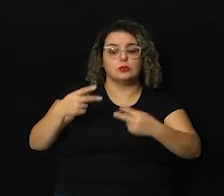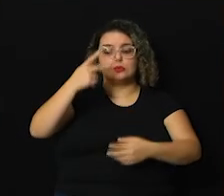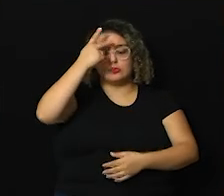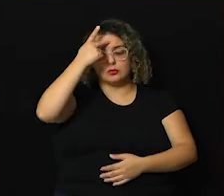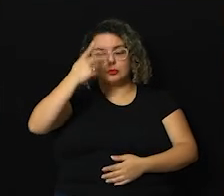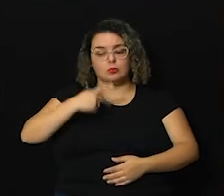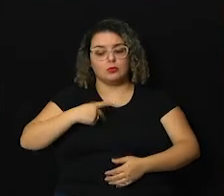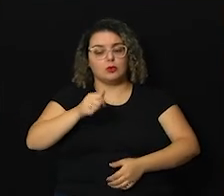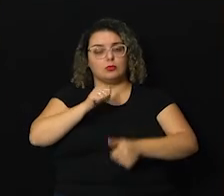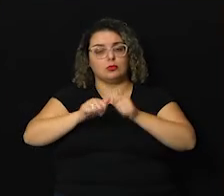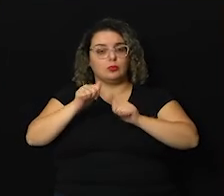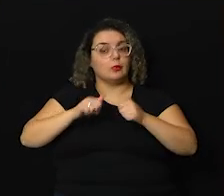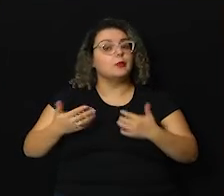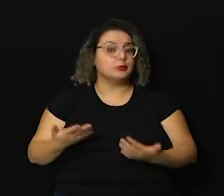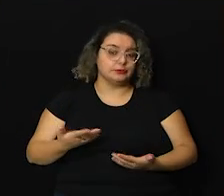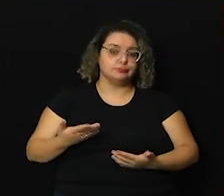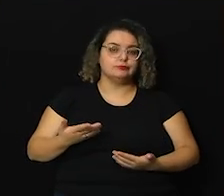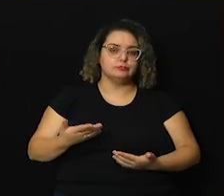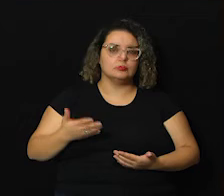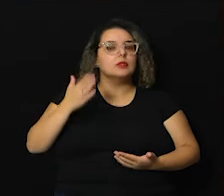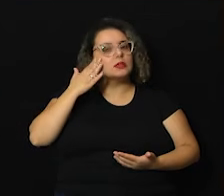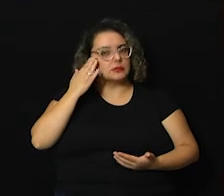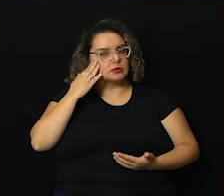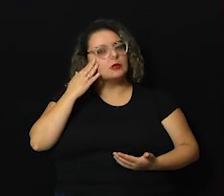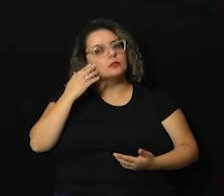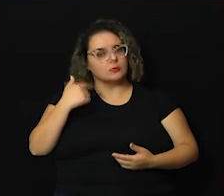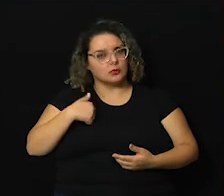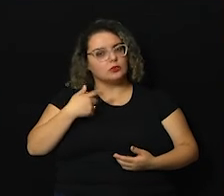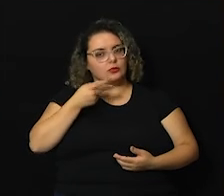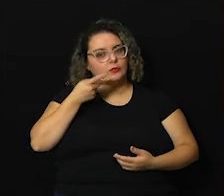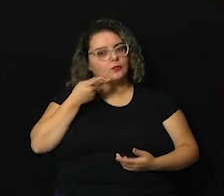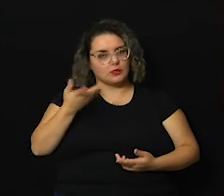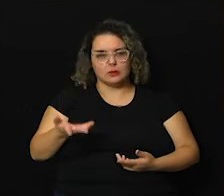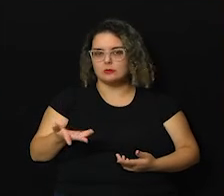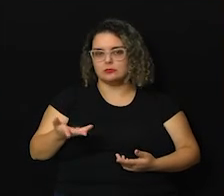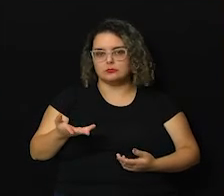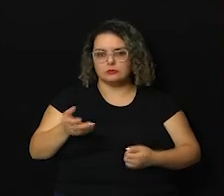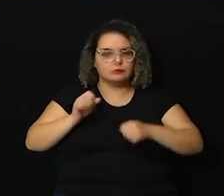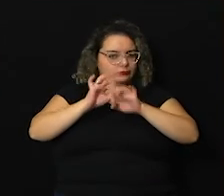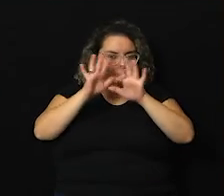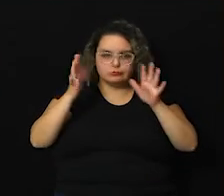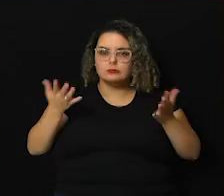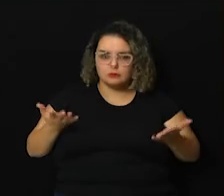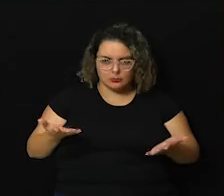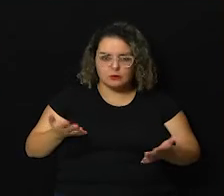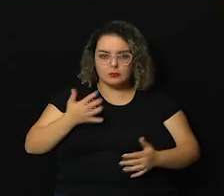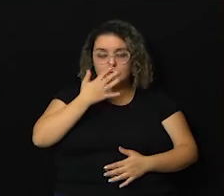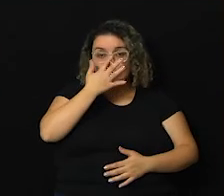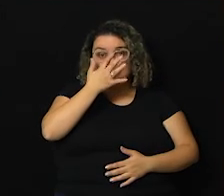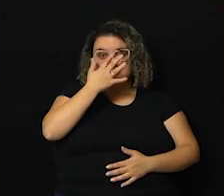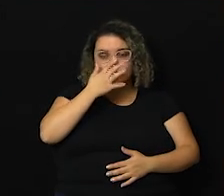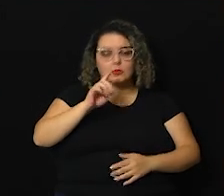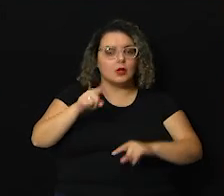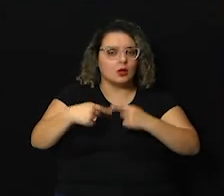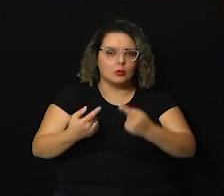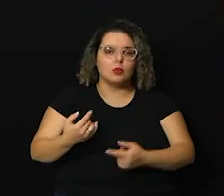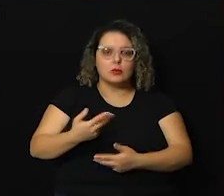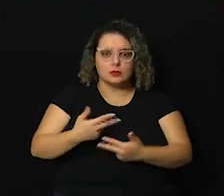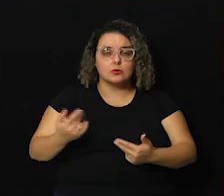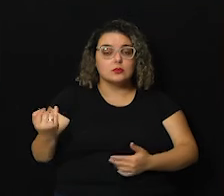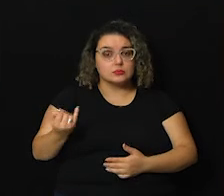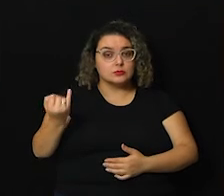próprio indivíduo que bebe. Todo mundo sabe o que eu estou falando, né? Nada mais claro. A outra coisa